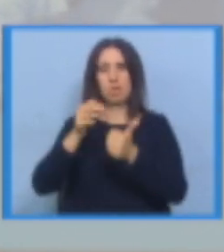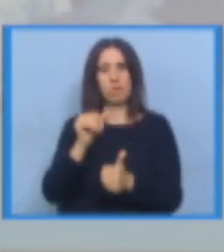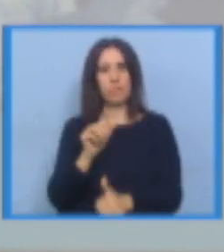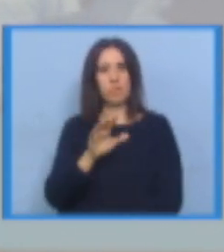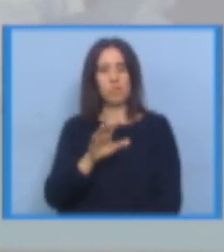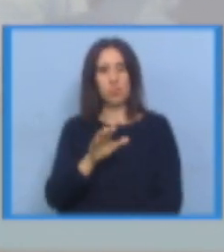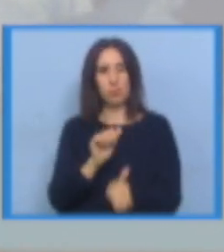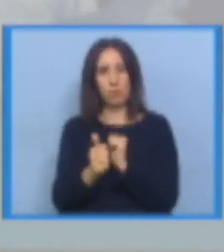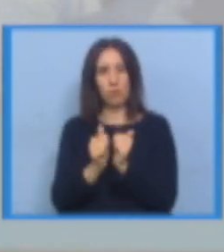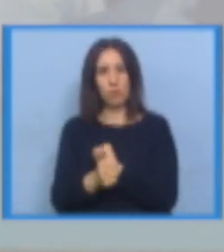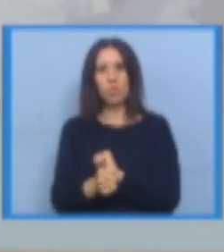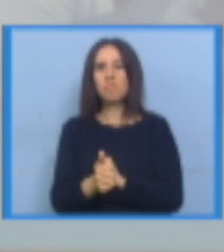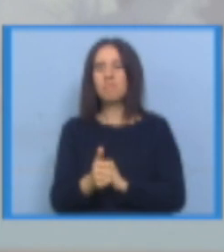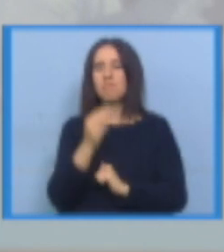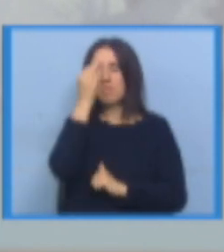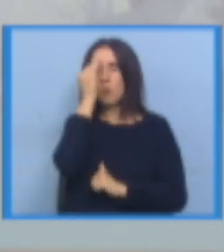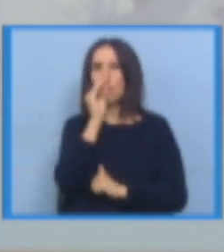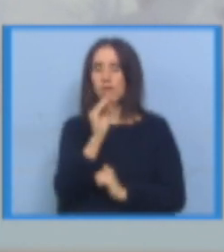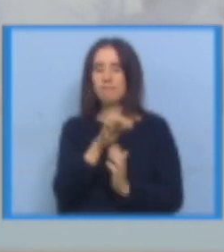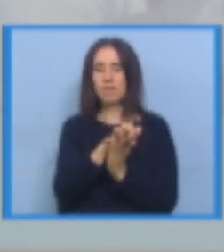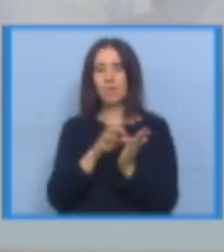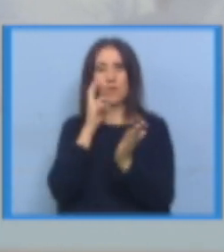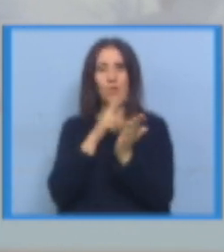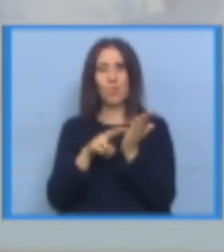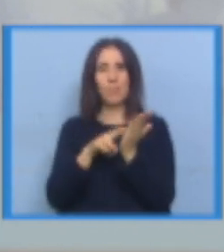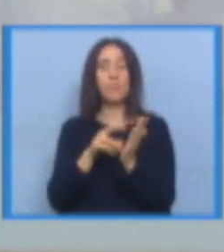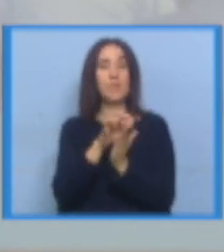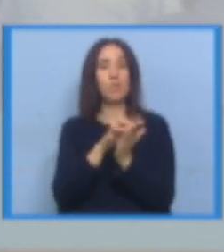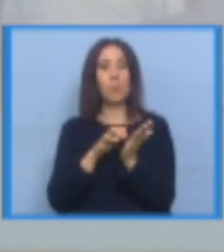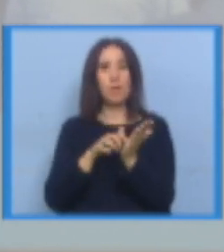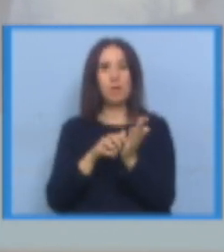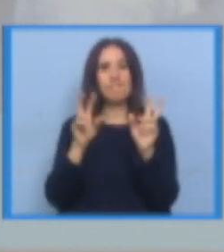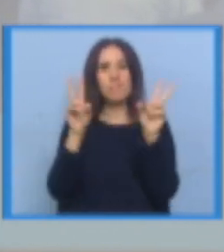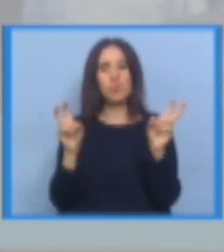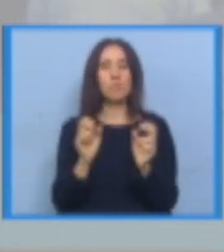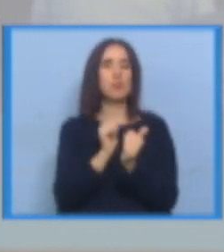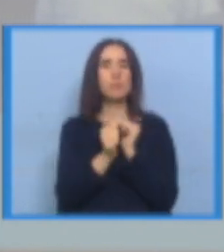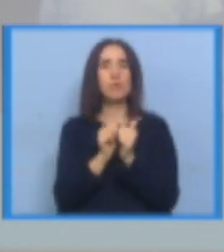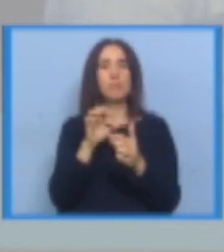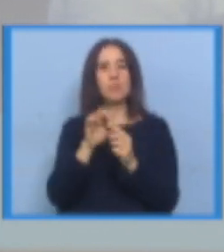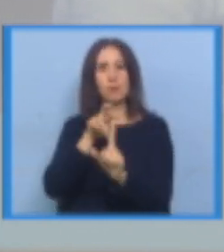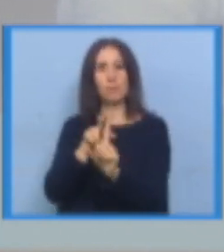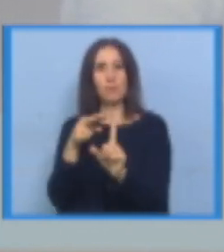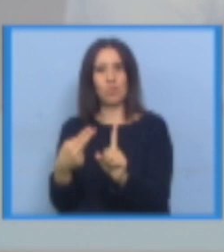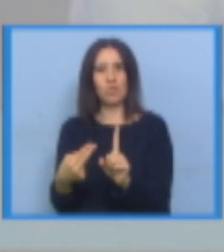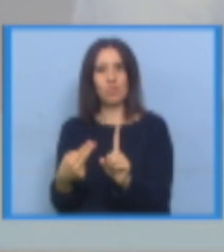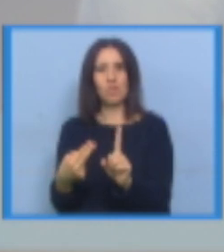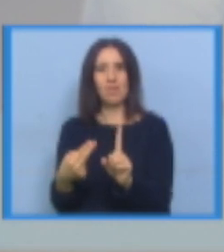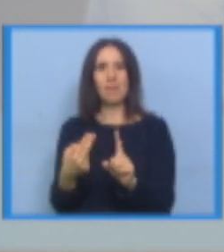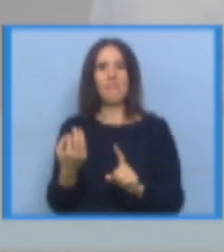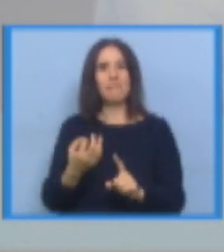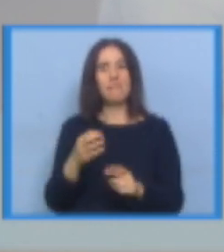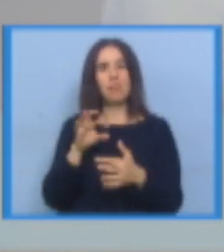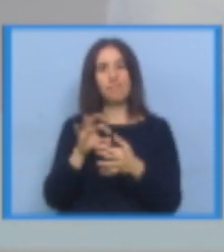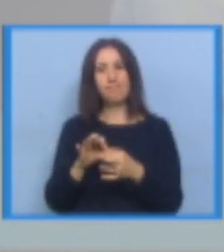e, portanto, recomendo vivamente a leitura deste documento. É um documento que retrata o que é o desporto do ponto de vista antropológico, retrata